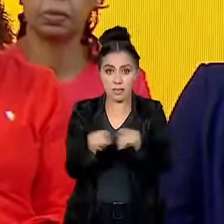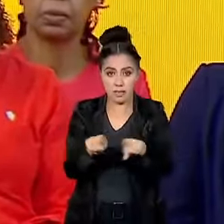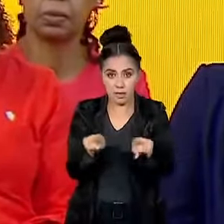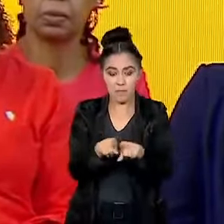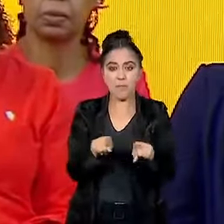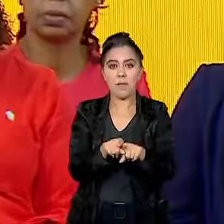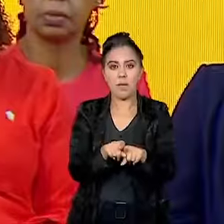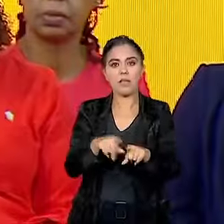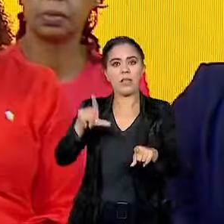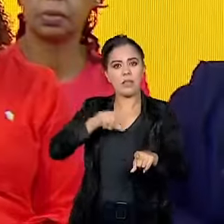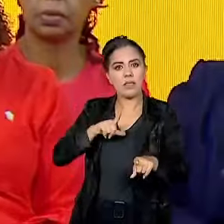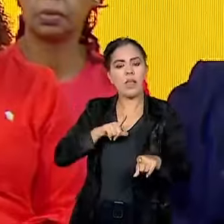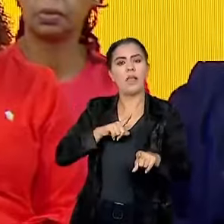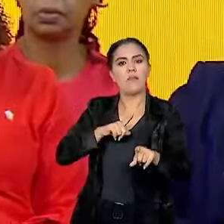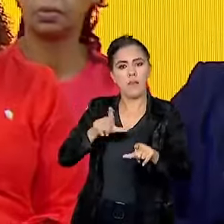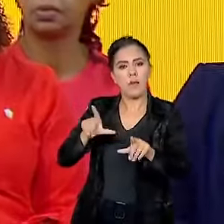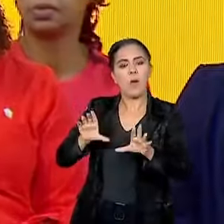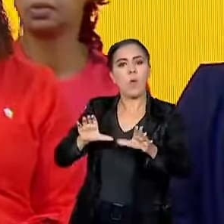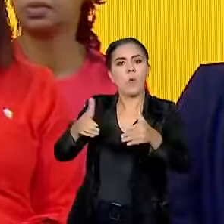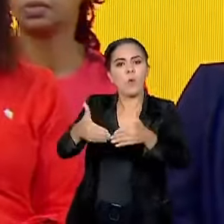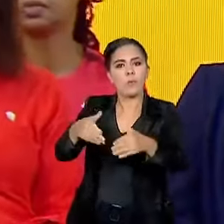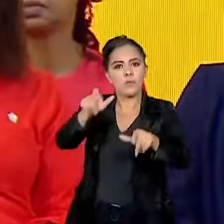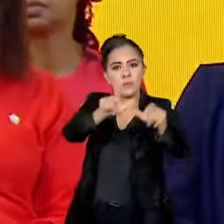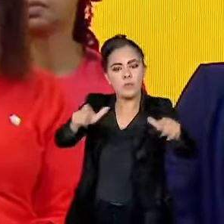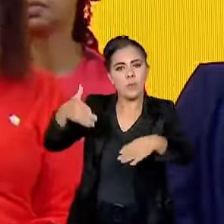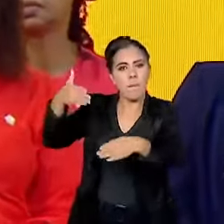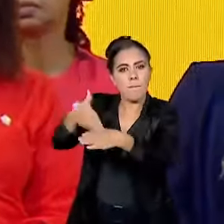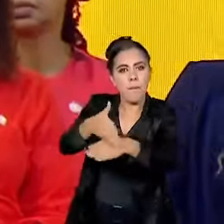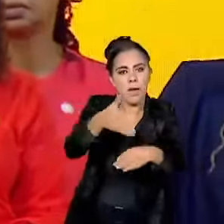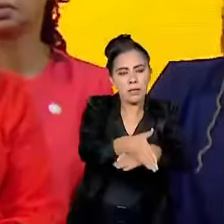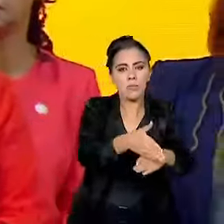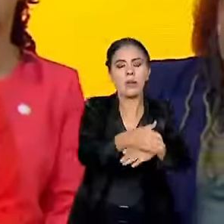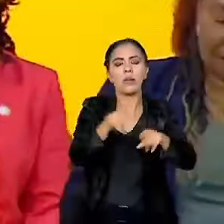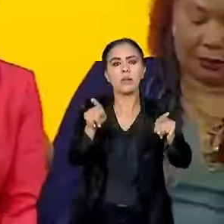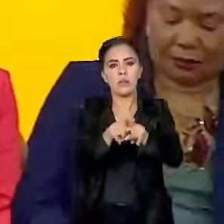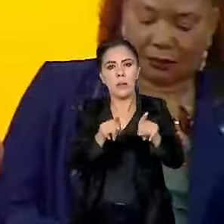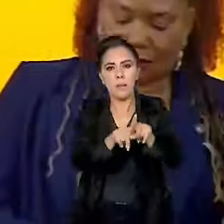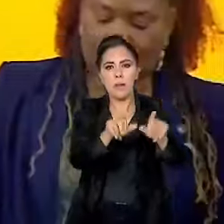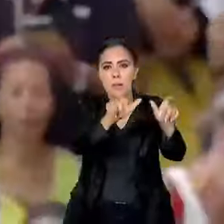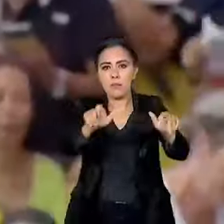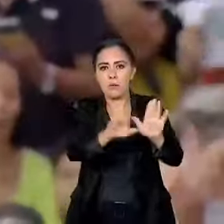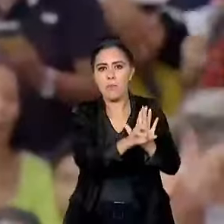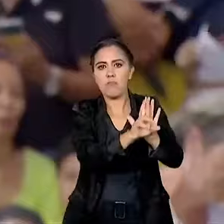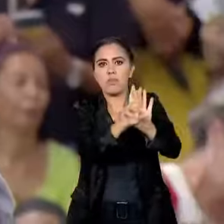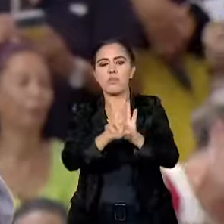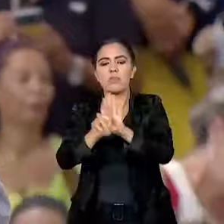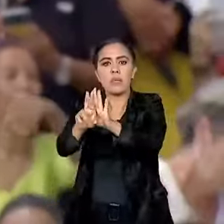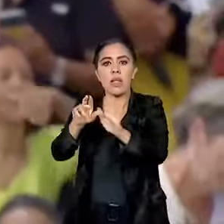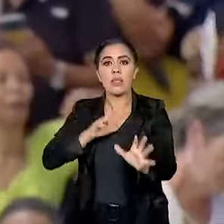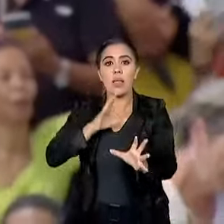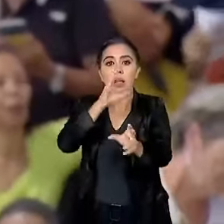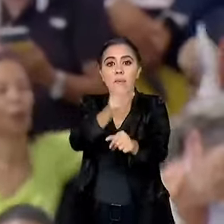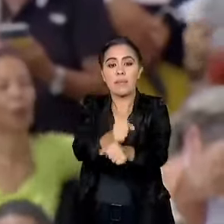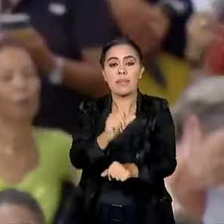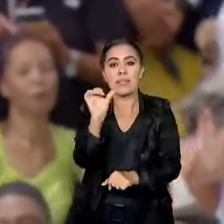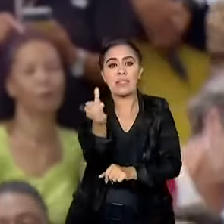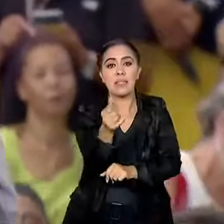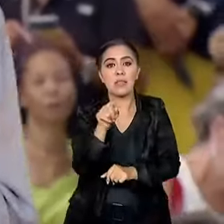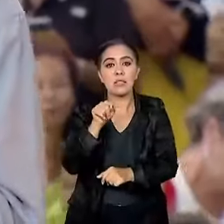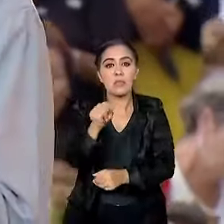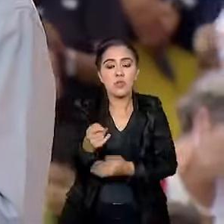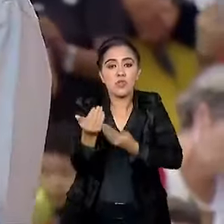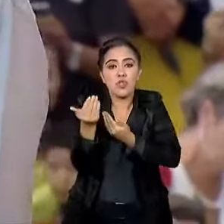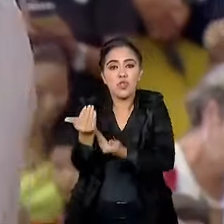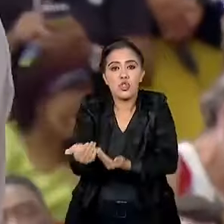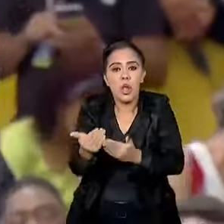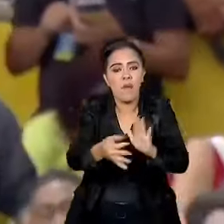processo participativo que, segundo os organizadores, ouviu aproximadamente 6 mil jovens